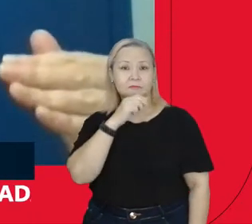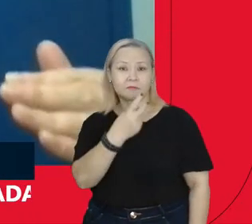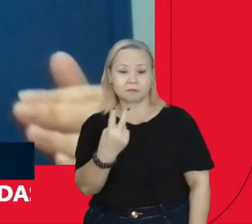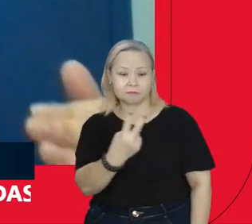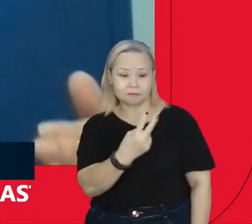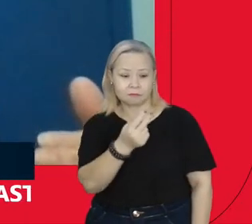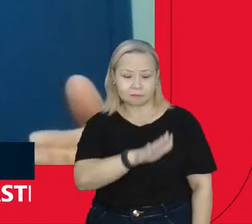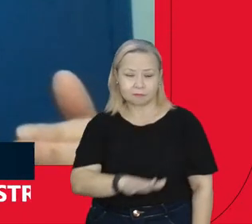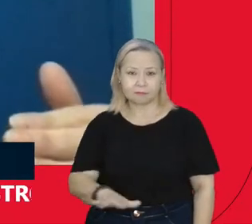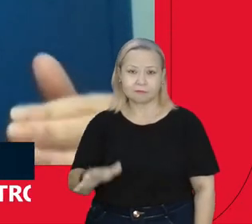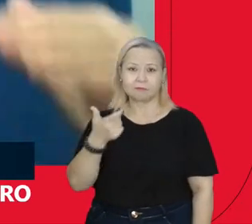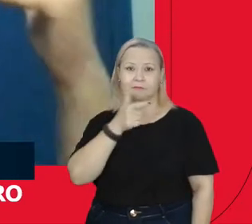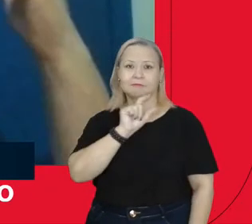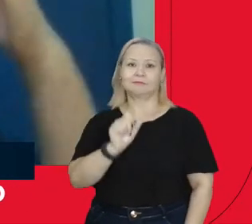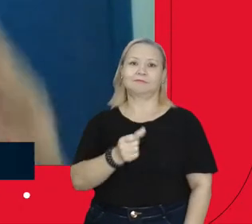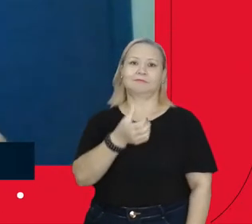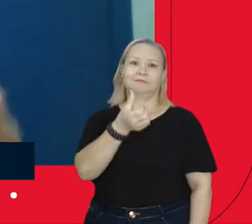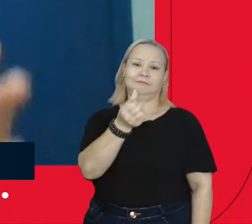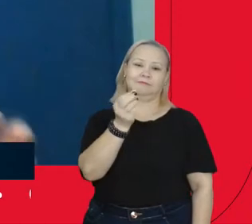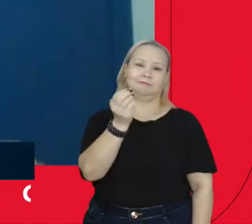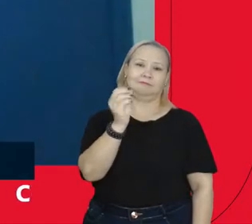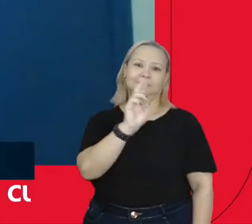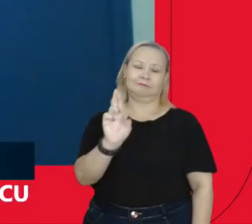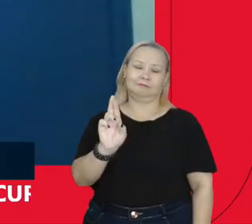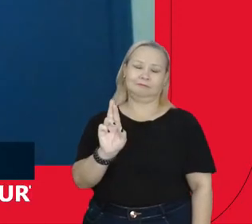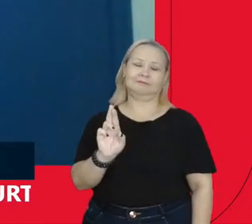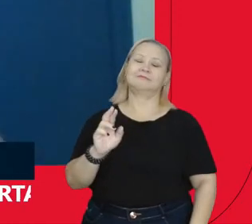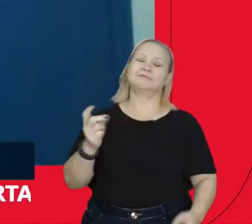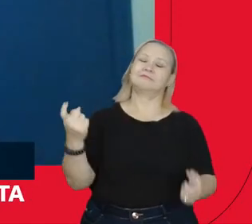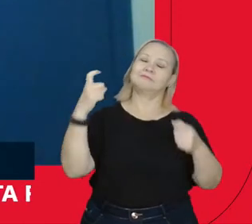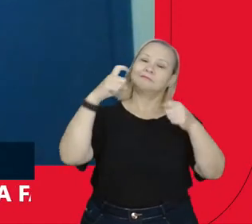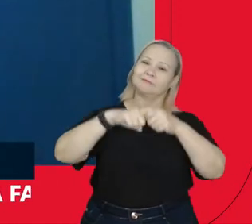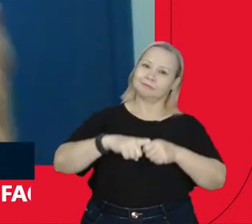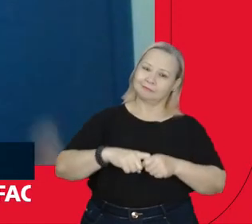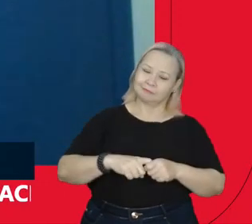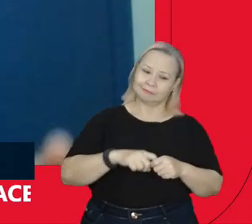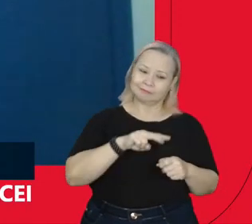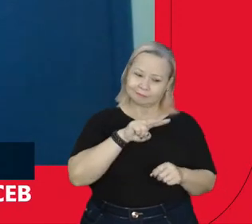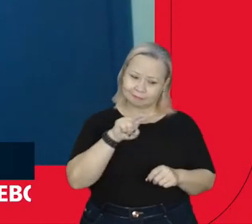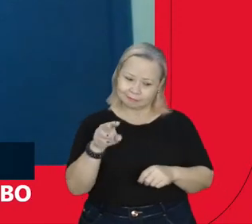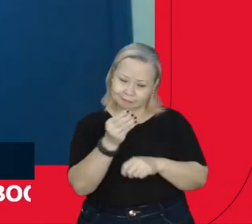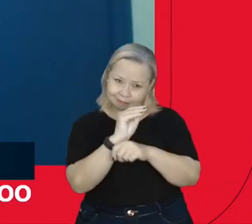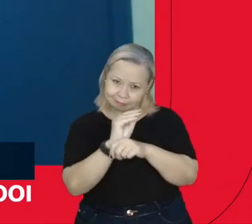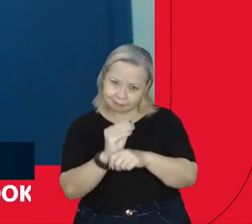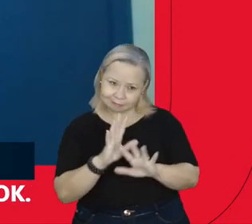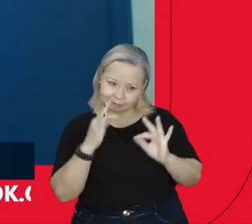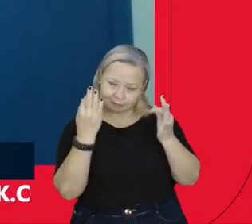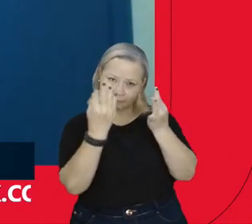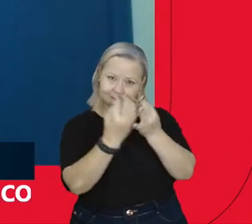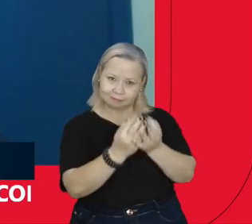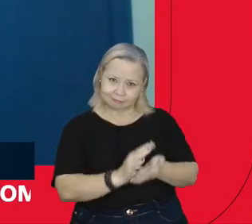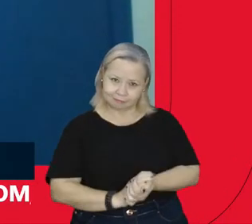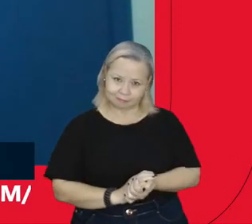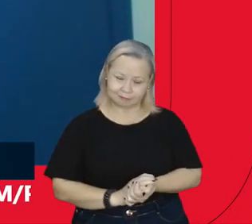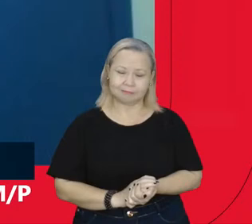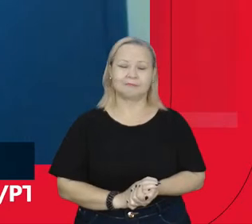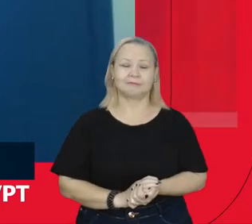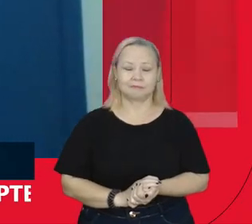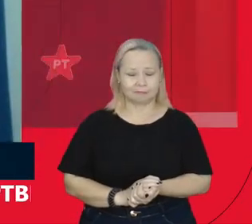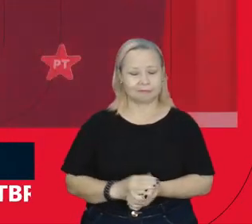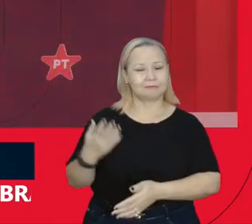nós vamos voltar a ter um programa que olhe a composição familiar, como fazíamos quando estávamos no